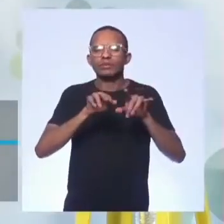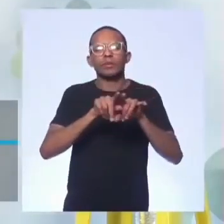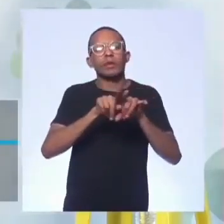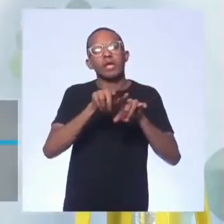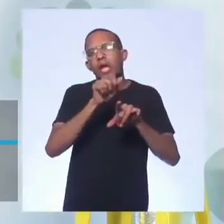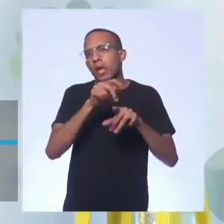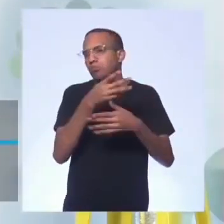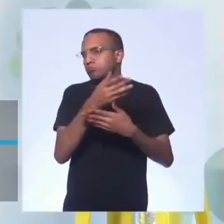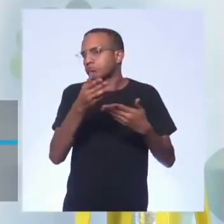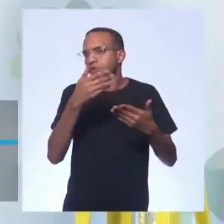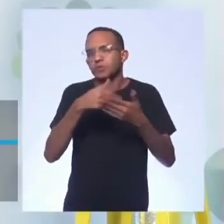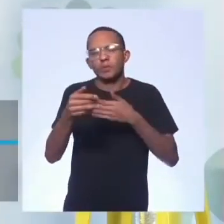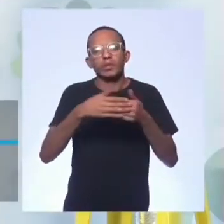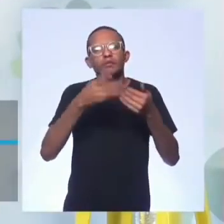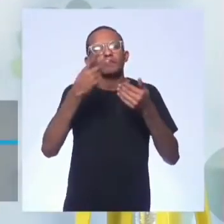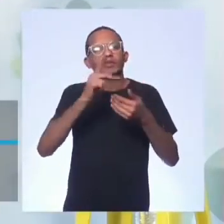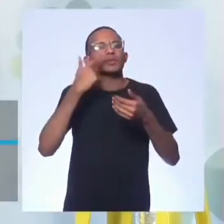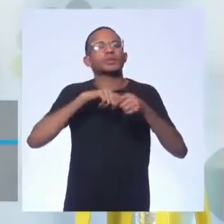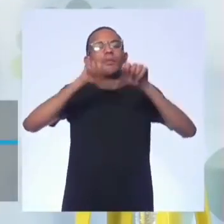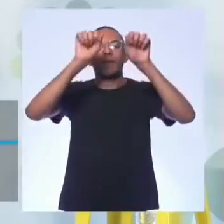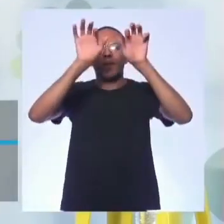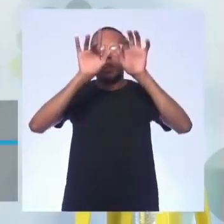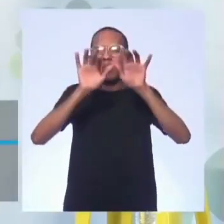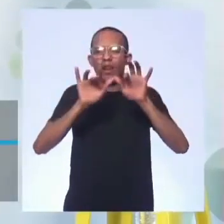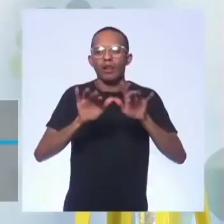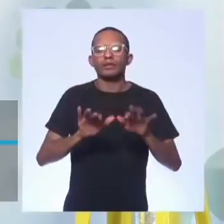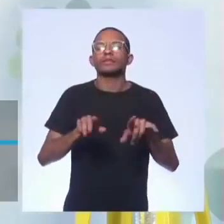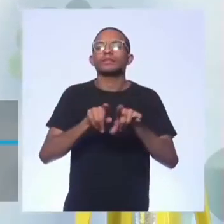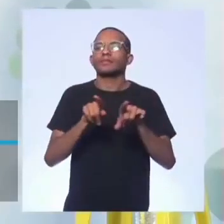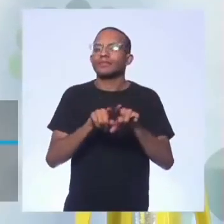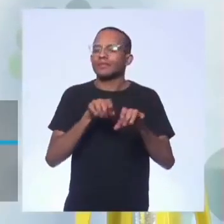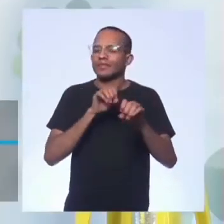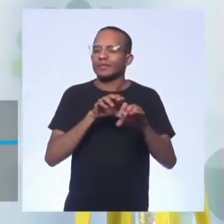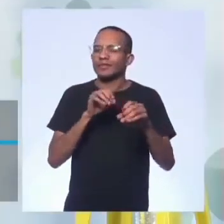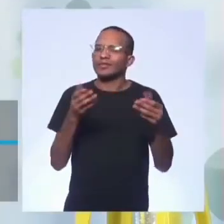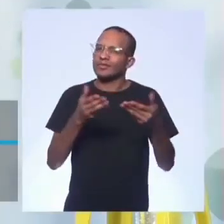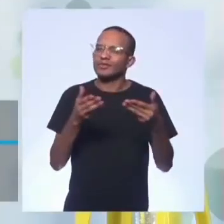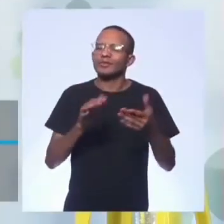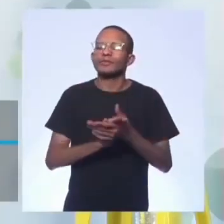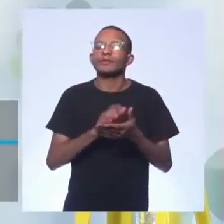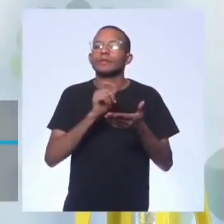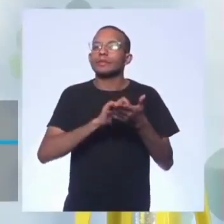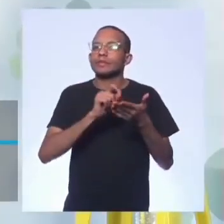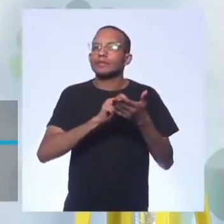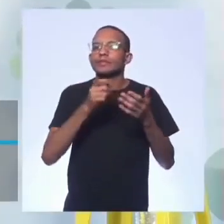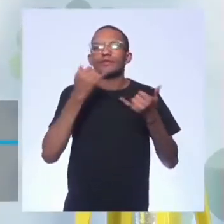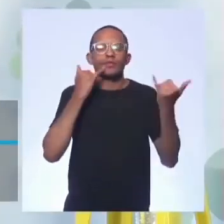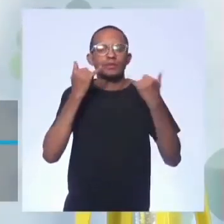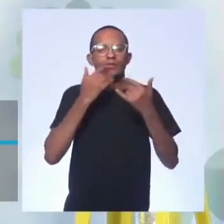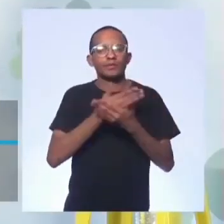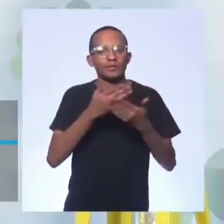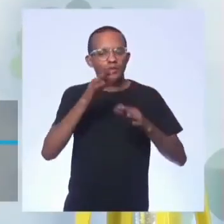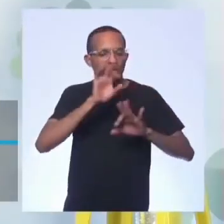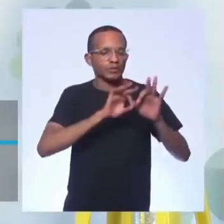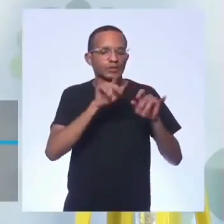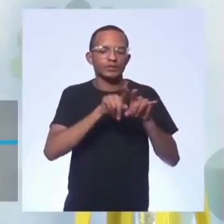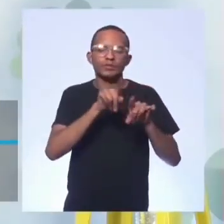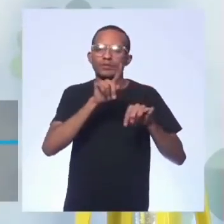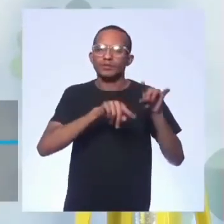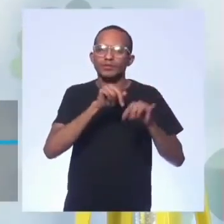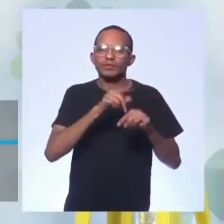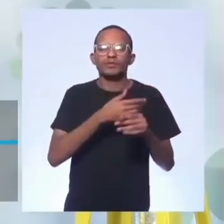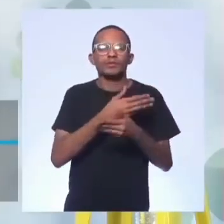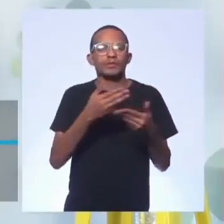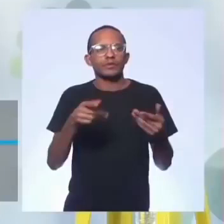que você esteja aí trabalhando a aula de hoje. Enquanto vocês preparem o material